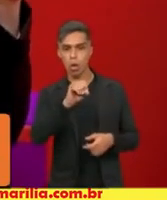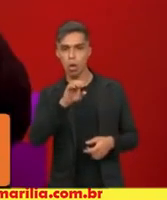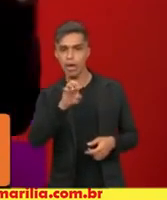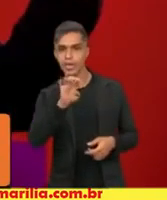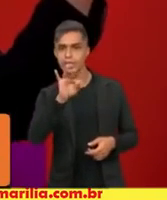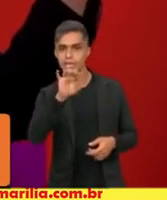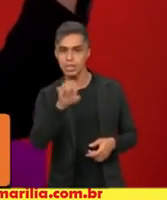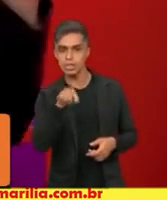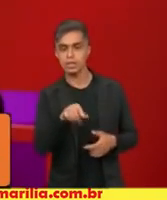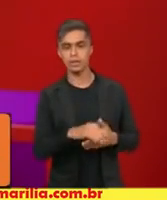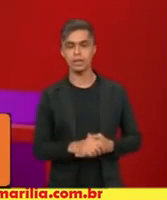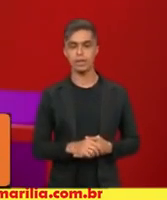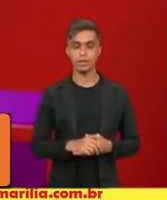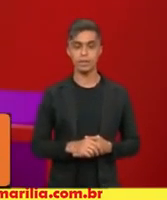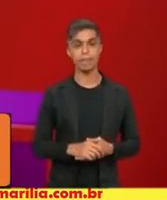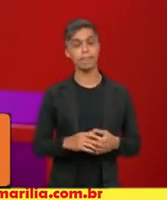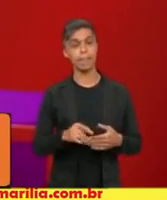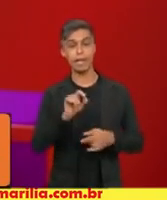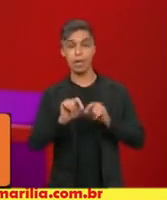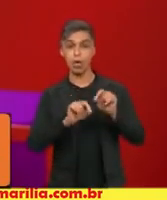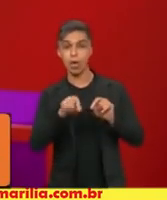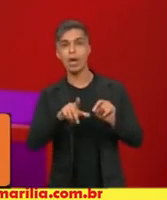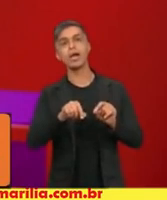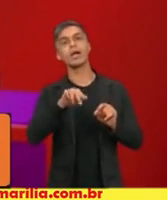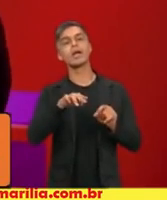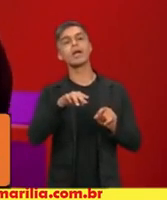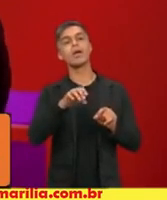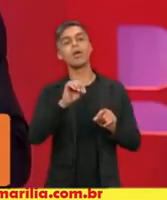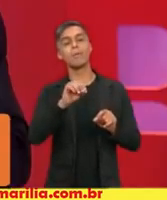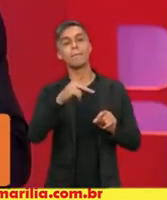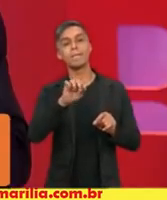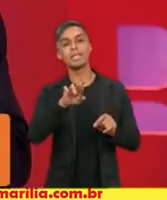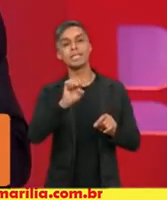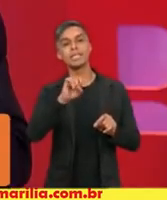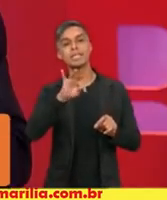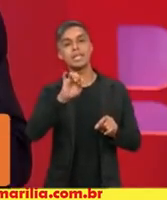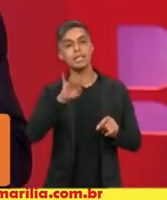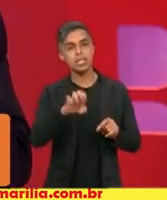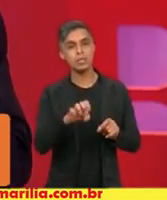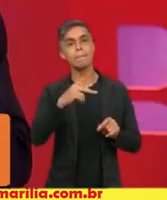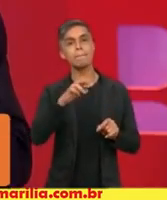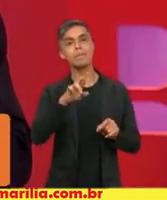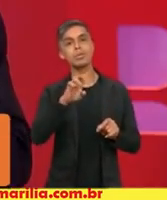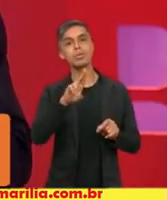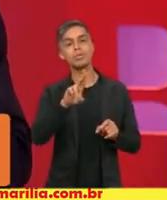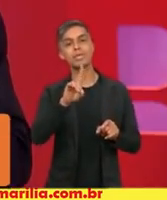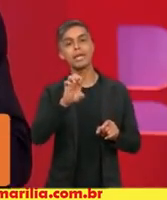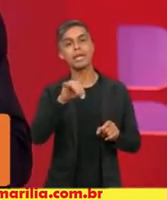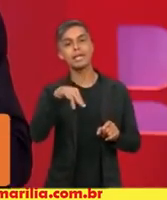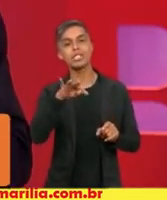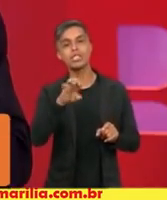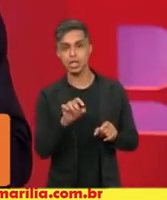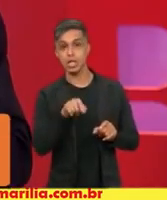São Paulo, não é Presidente Prudente. É o que se chamava à época de oeste paulista, que basicamente é isso, né, de Campinas até Ribeirão Preto. E esse oeste vai